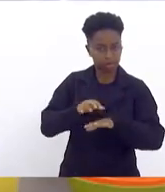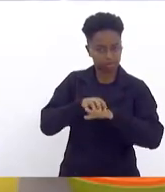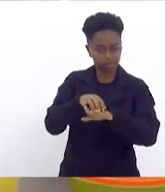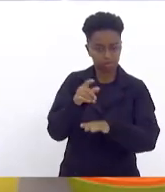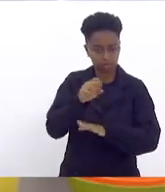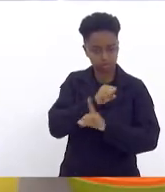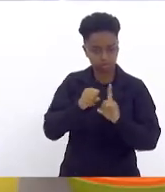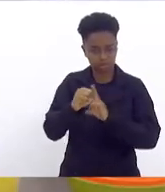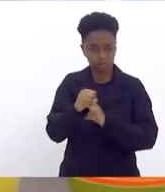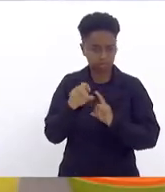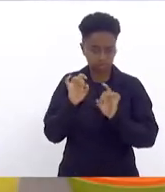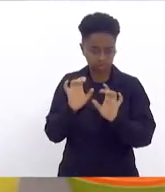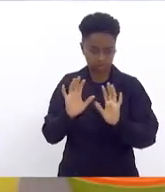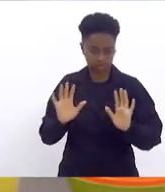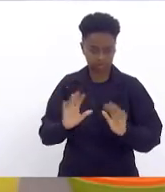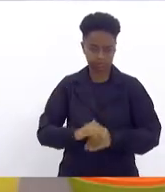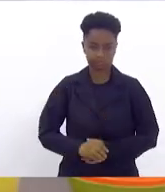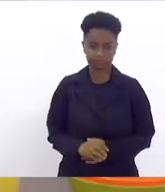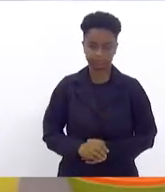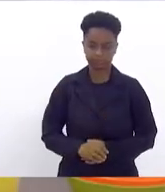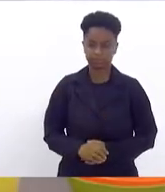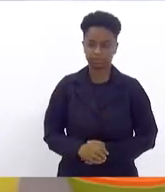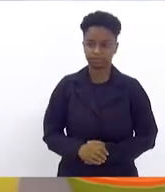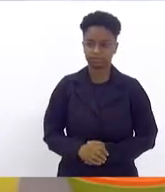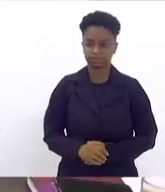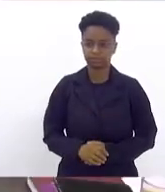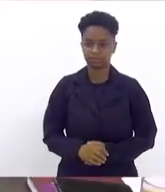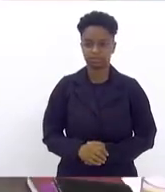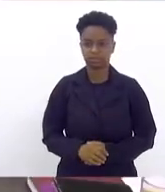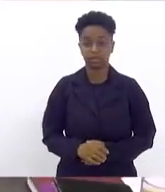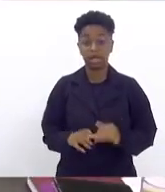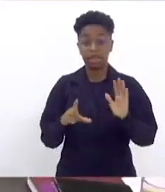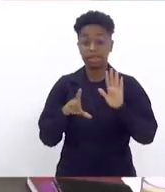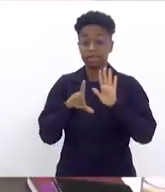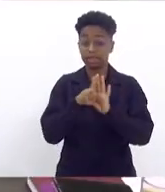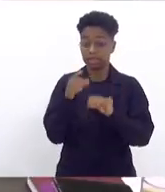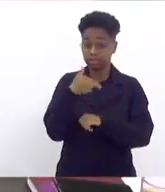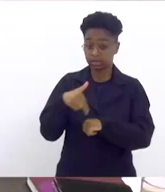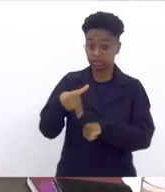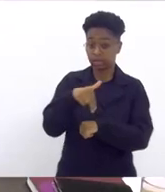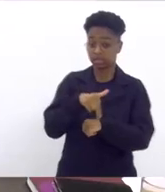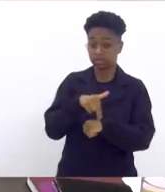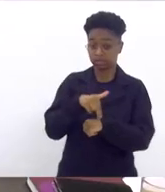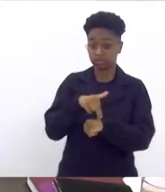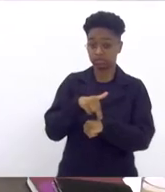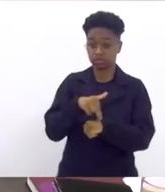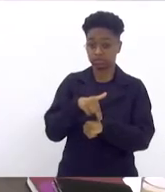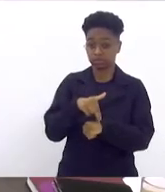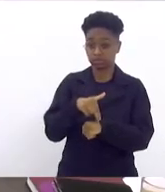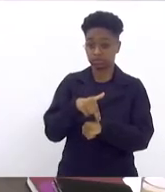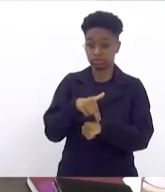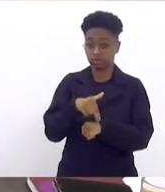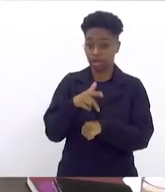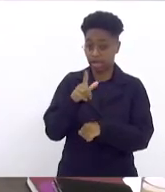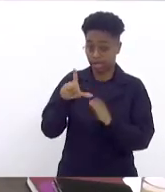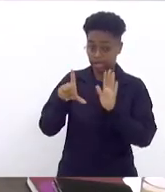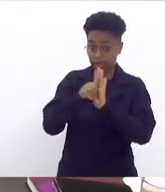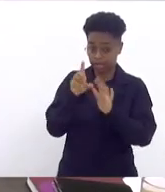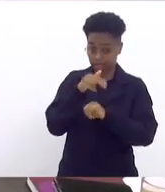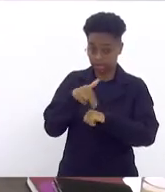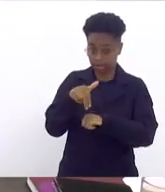a consideração. Presidente, a lei nacional, deputado, só uma partezinha, a lei